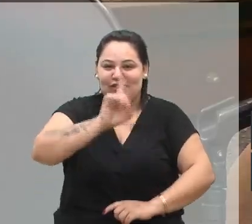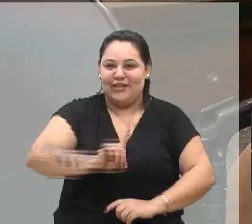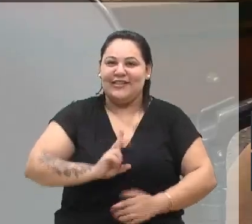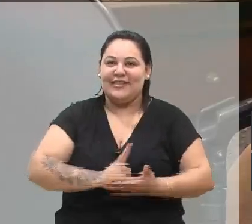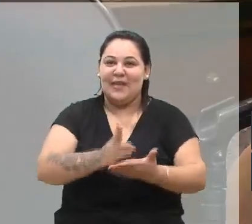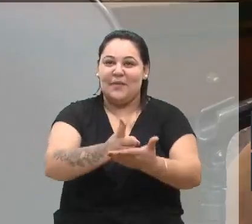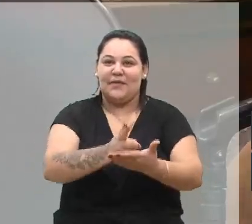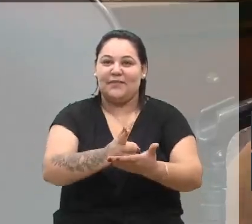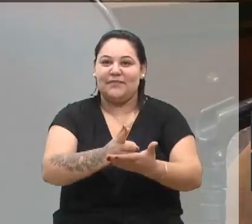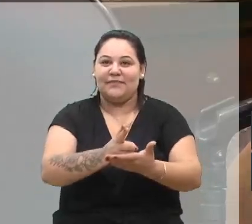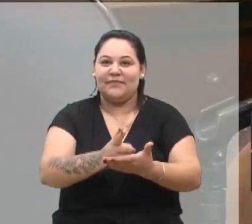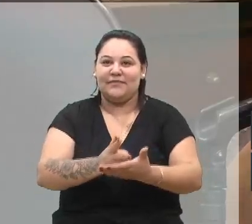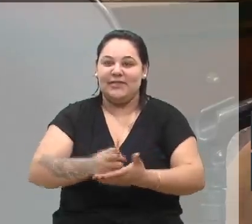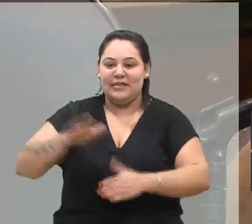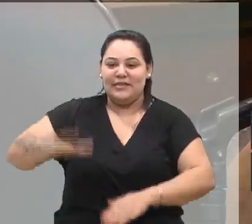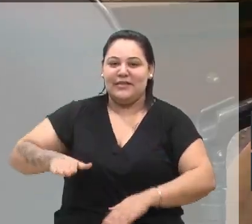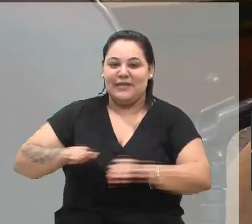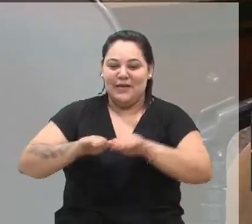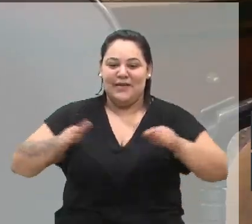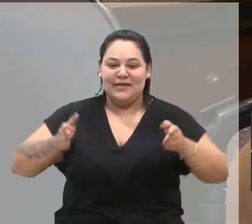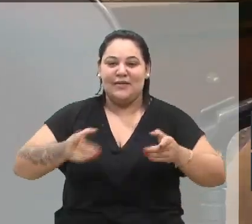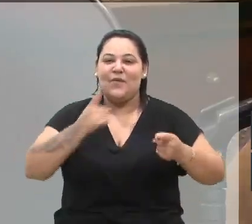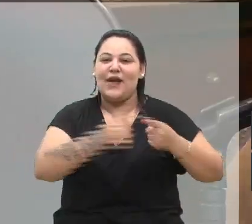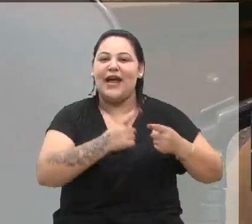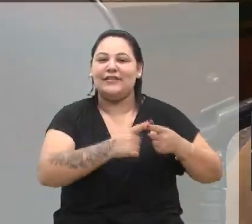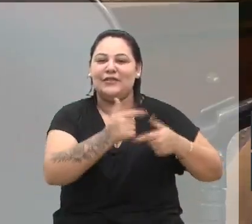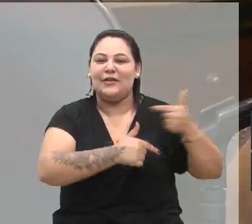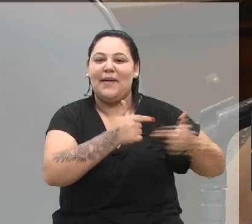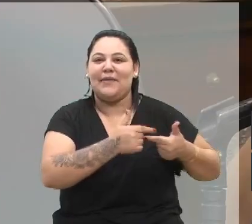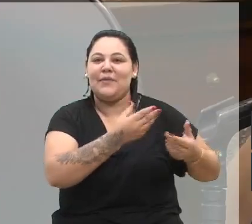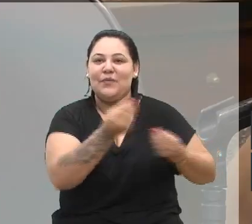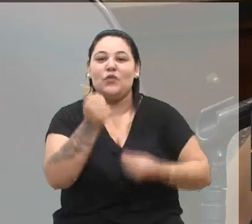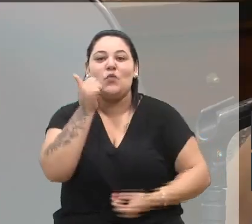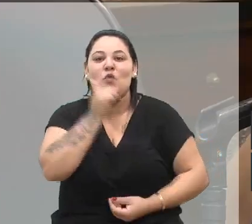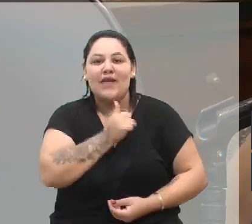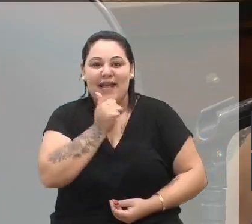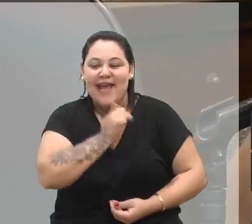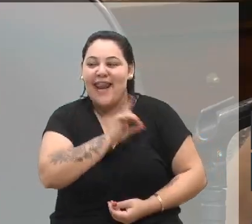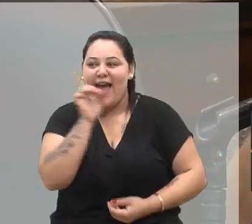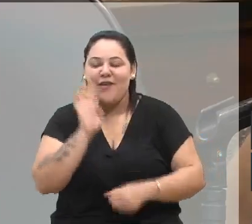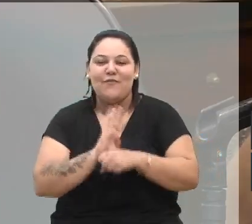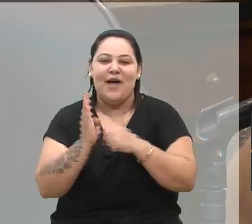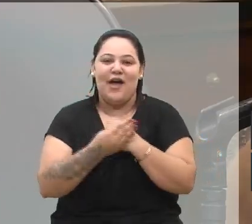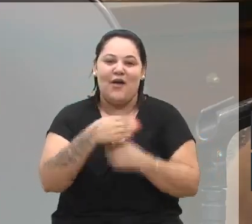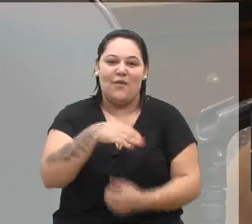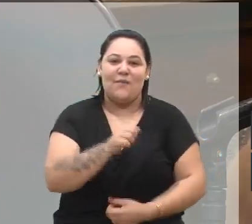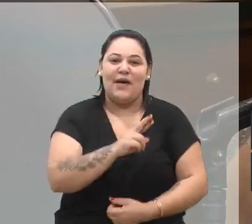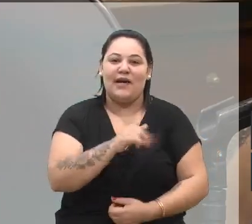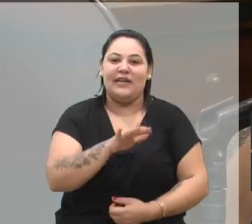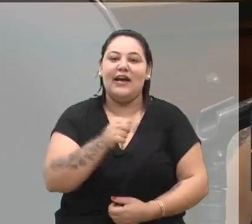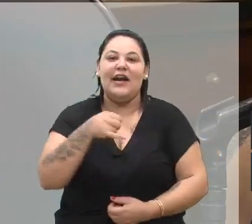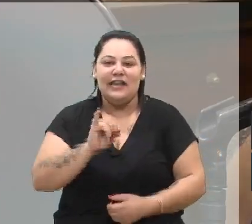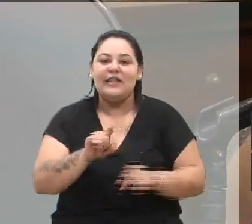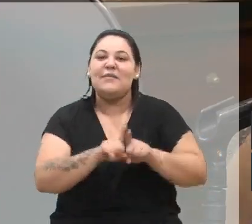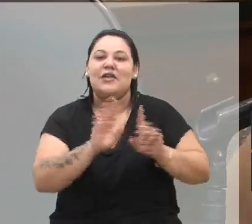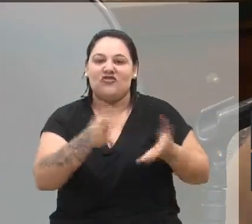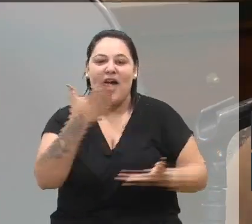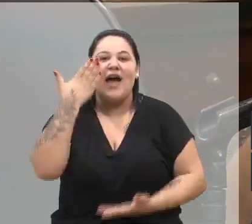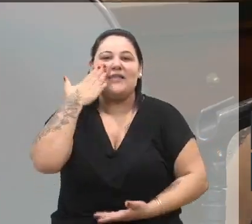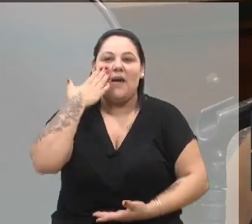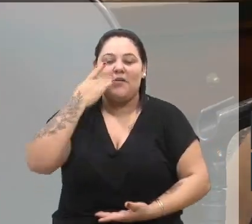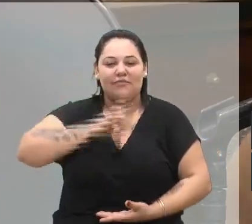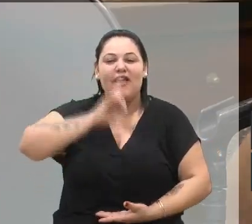cima da mesa, fruto daquele trabalho lá. E muitas mulheres lá no Mariane hoje aprenderam e sabem os